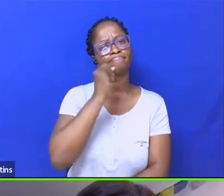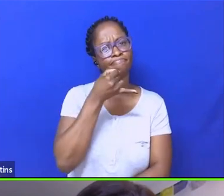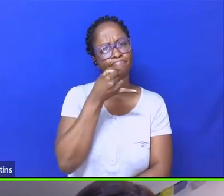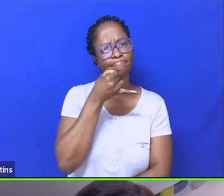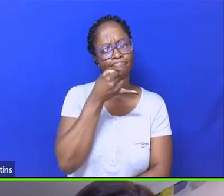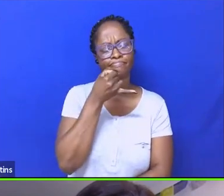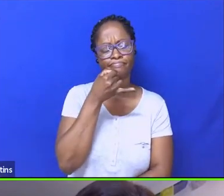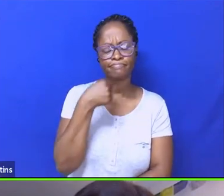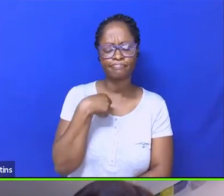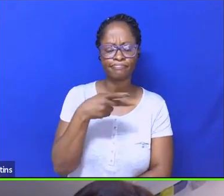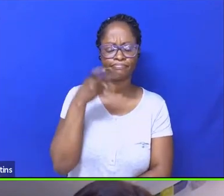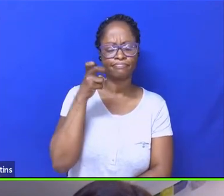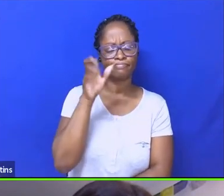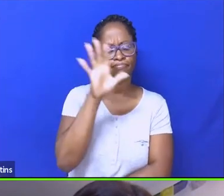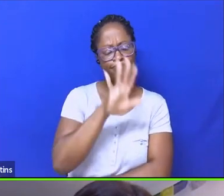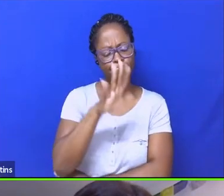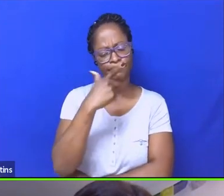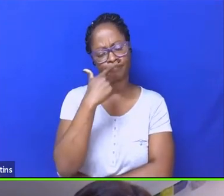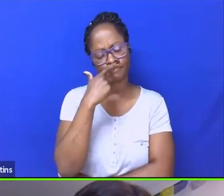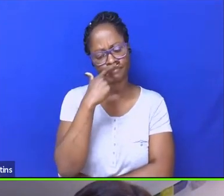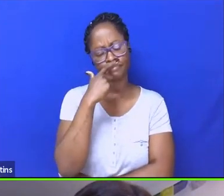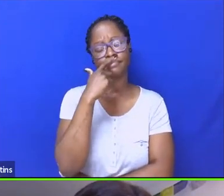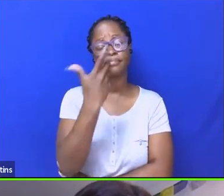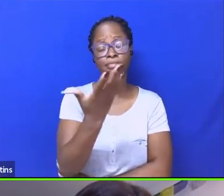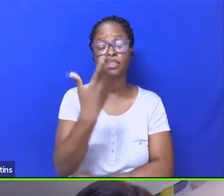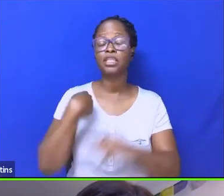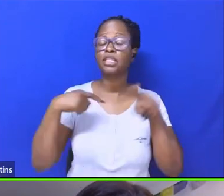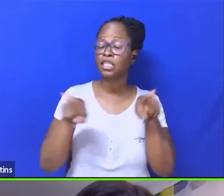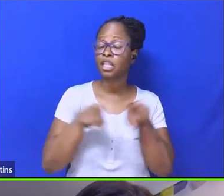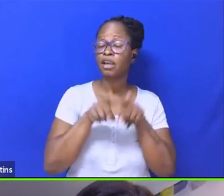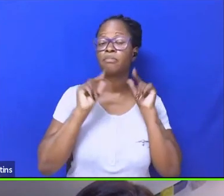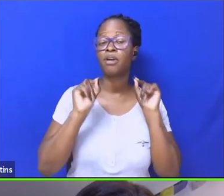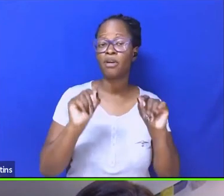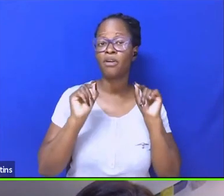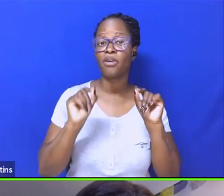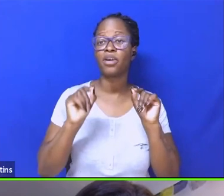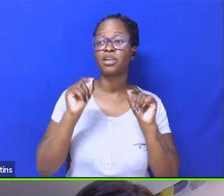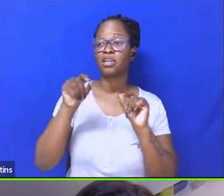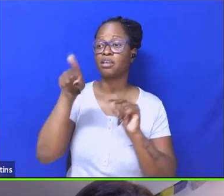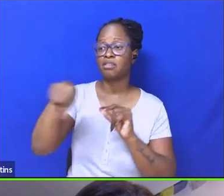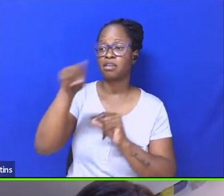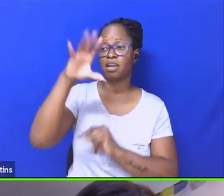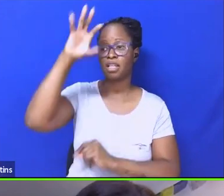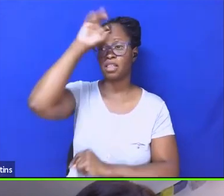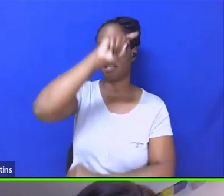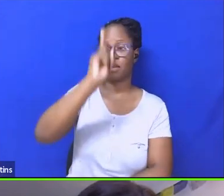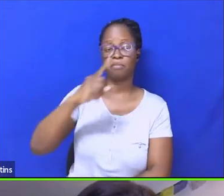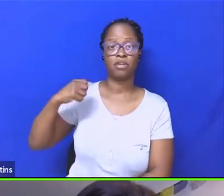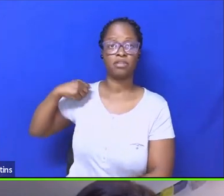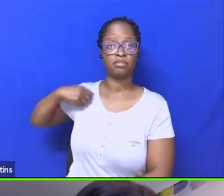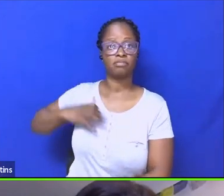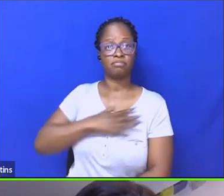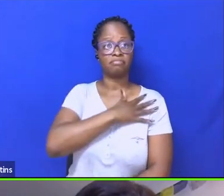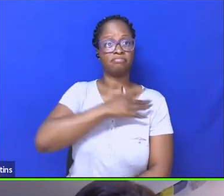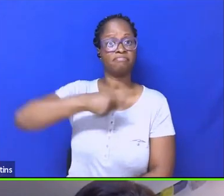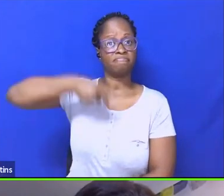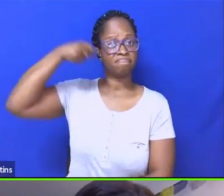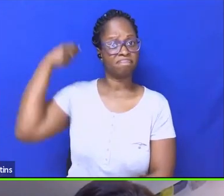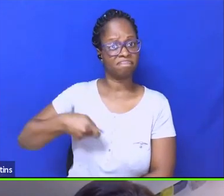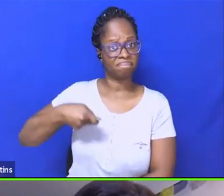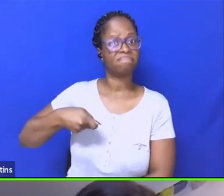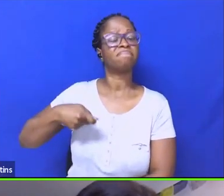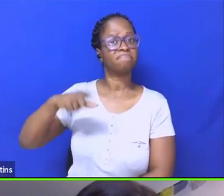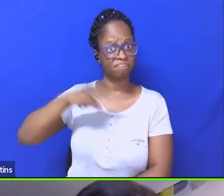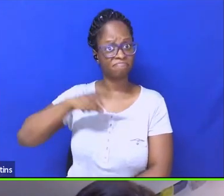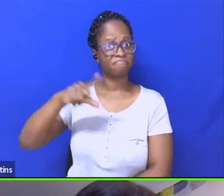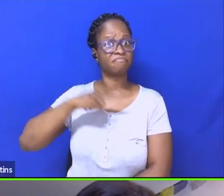leções não aprendidas da dictadura militar as violações que permitiram os pactos de silencio que permitiram